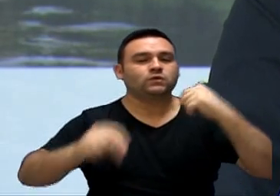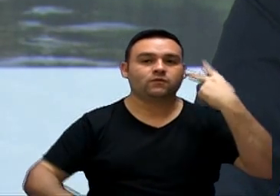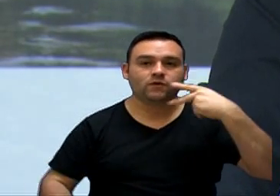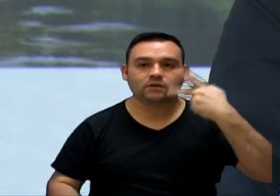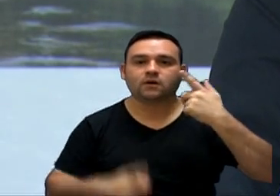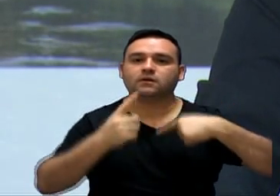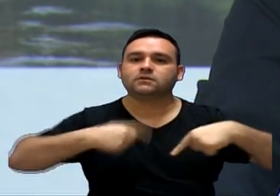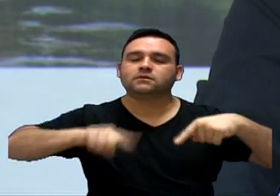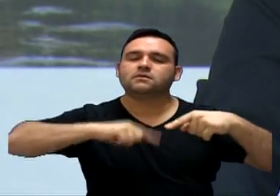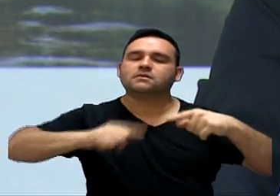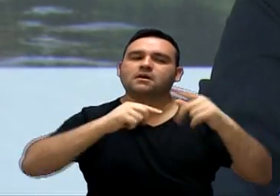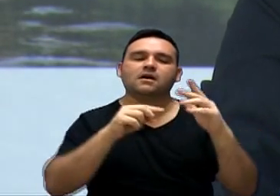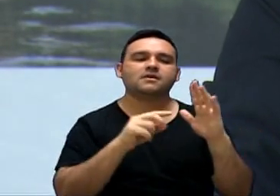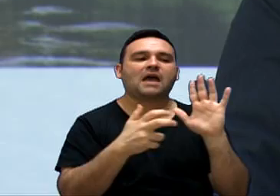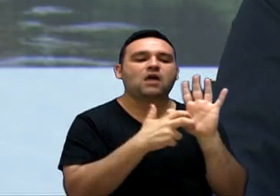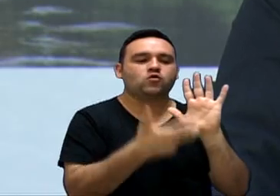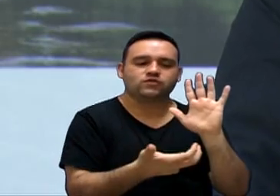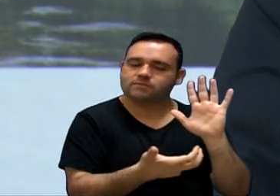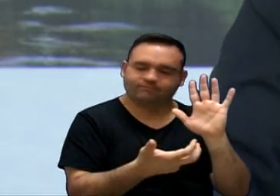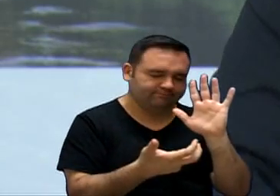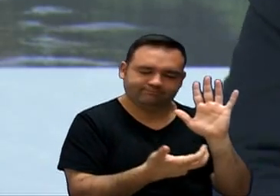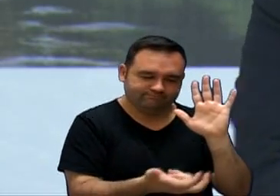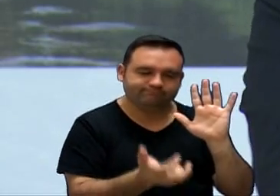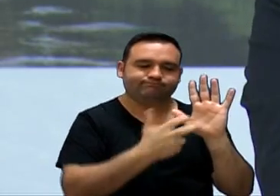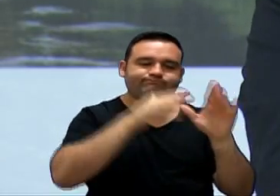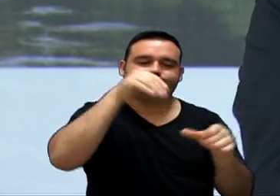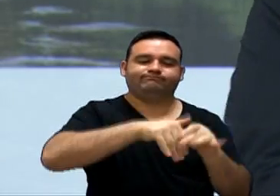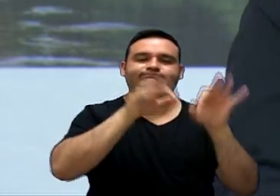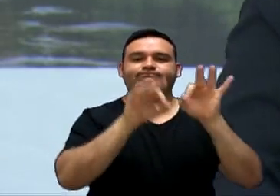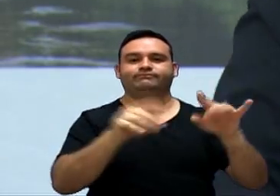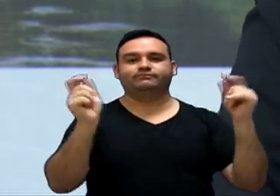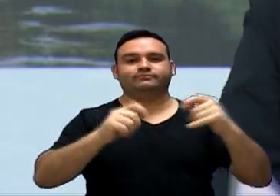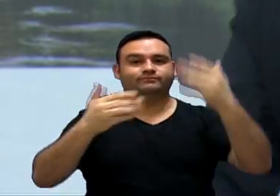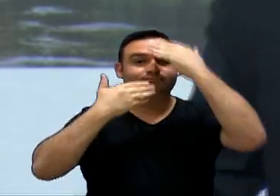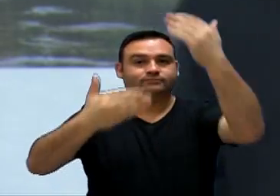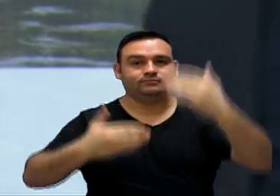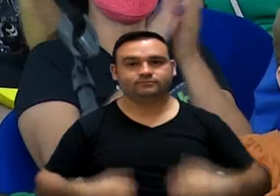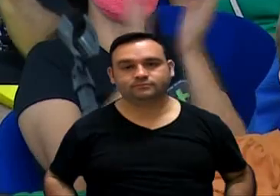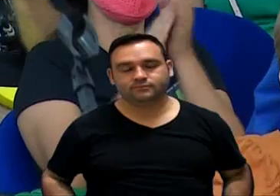vereadores para que a gente quebre a inconstitucionalidade. Muito obrigado, presidente.